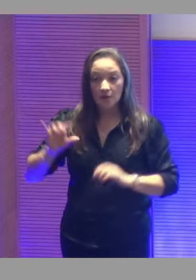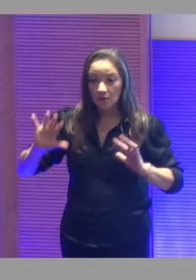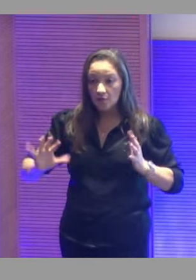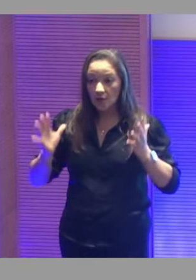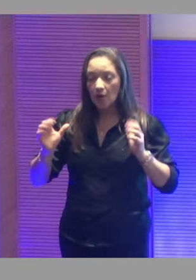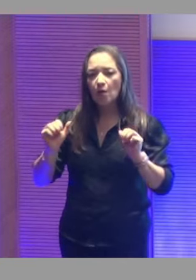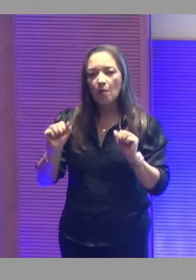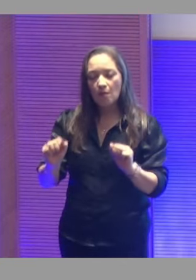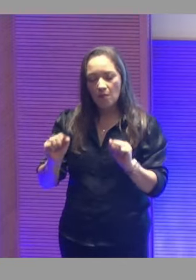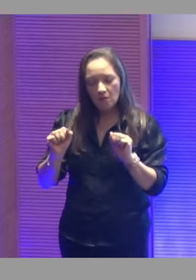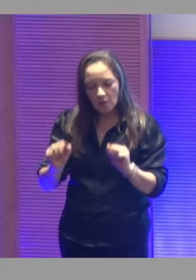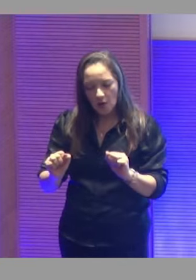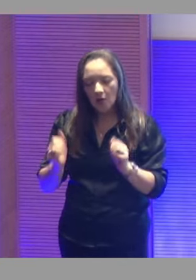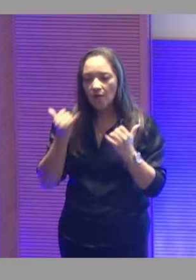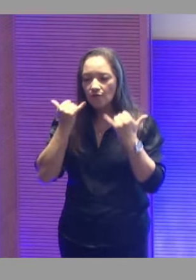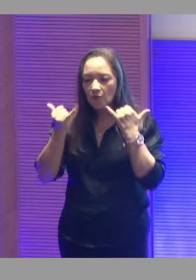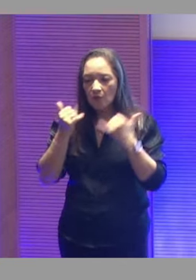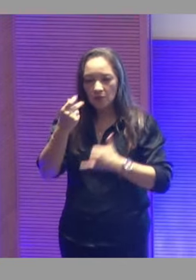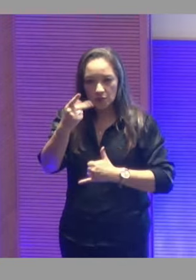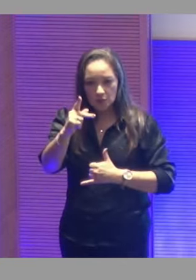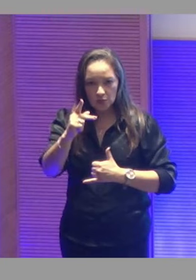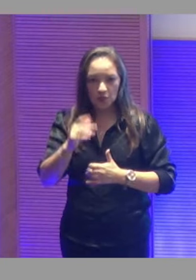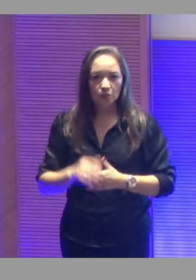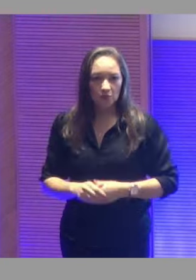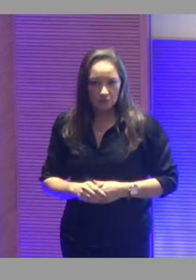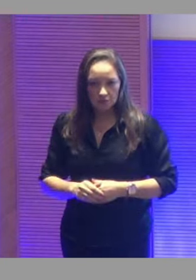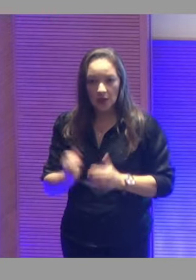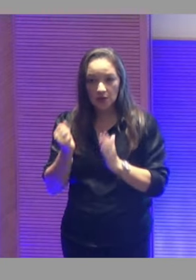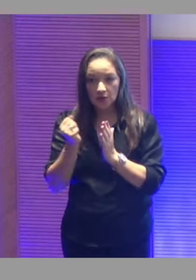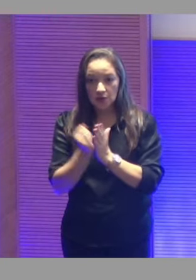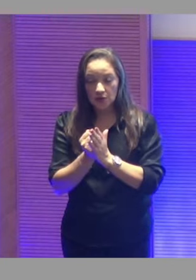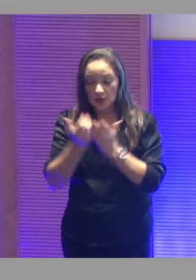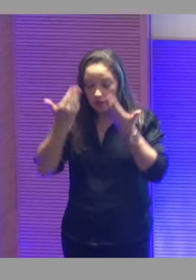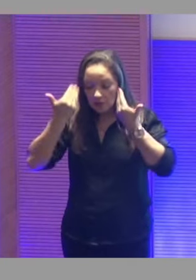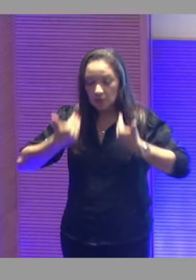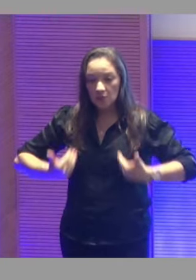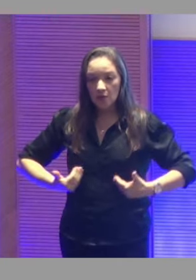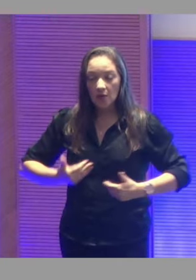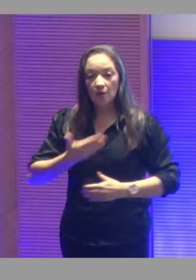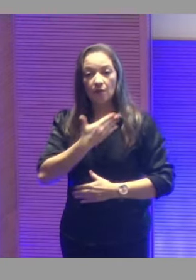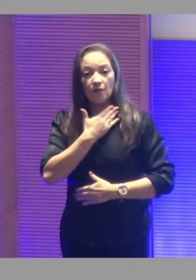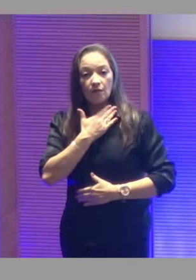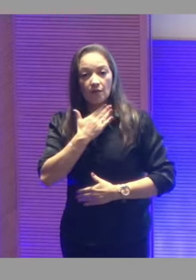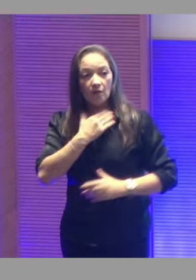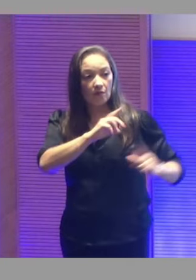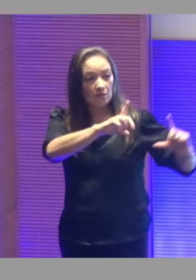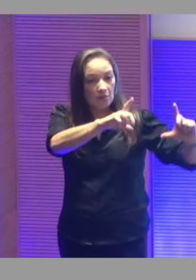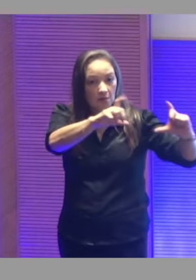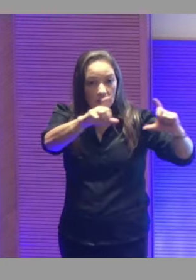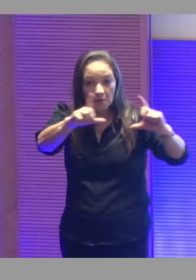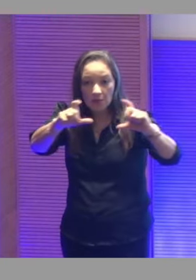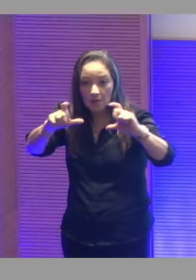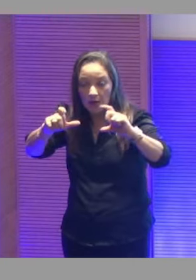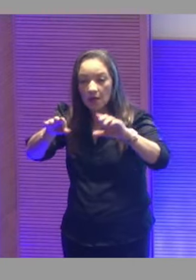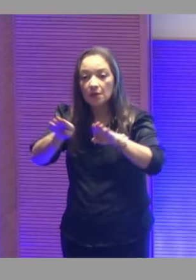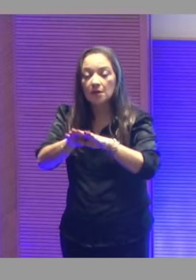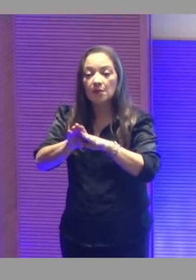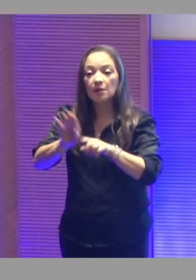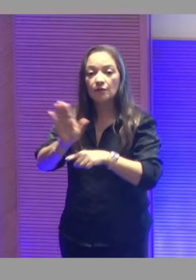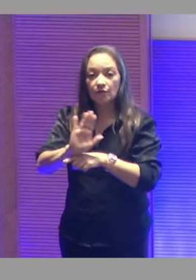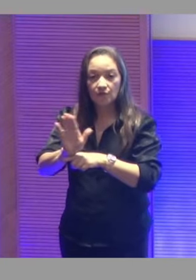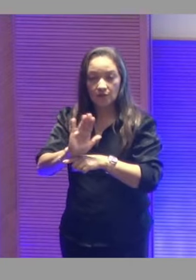poderá coletar seus dados pessoais e registrar sua imagem e voz através de fotografias e vídeos respeitadas às leis aplicáveis